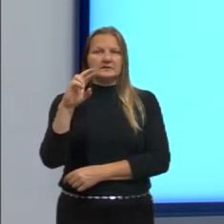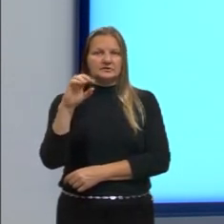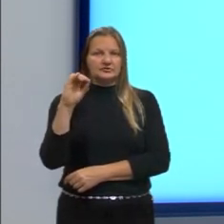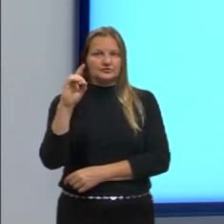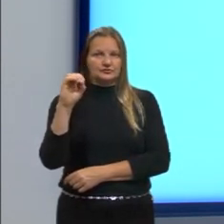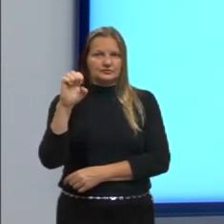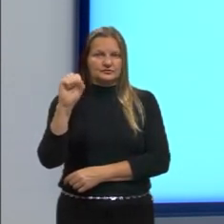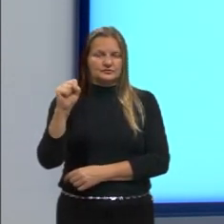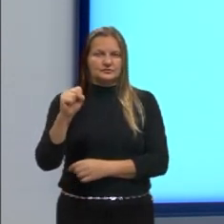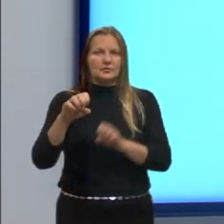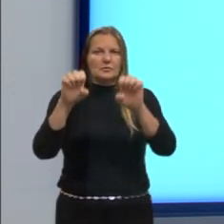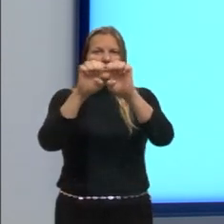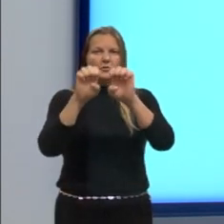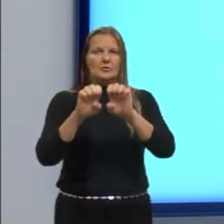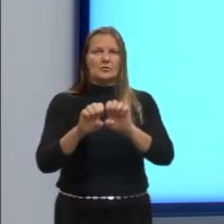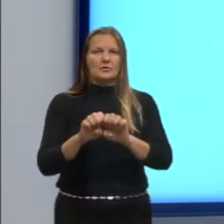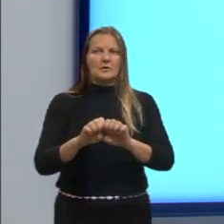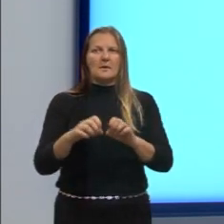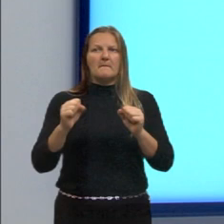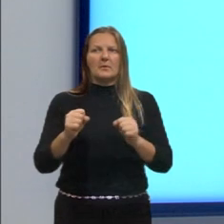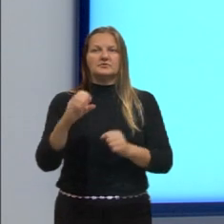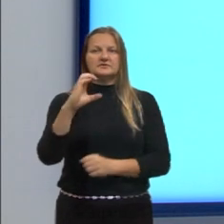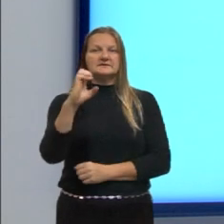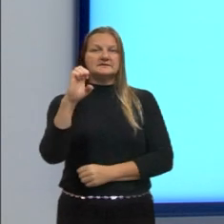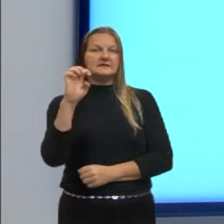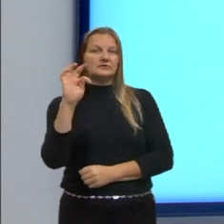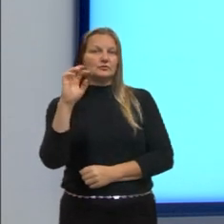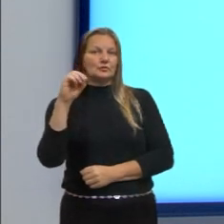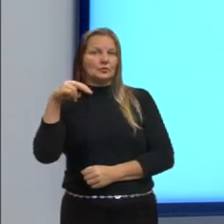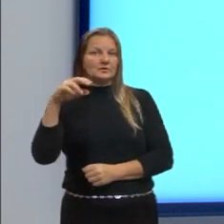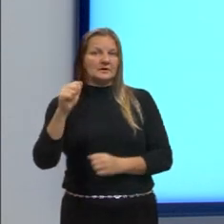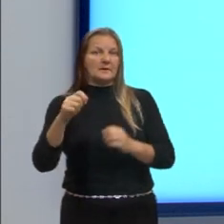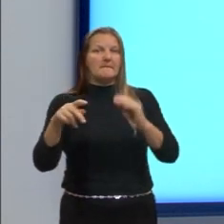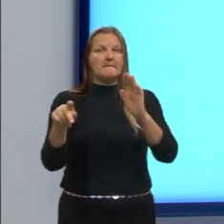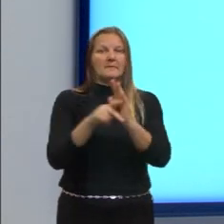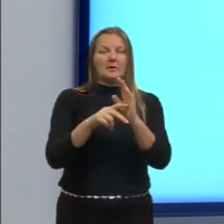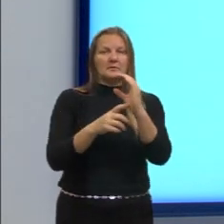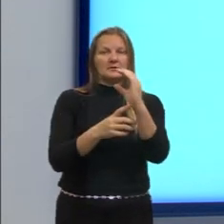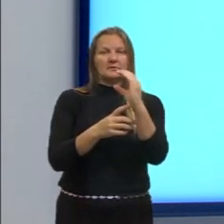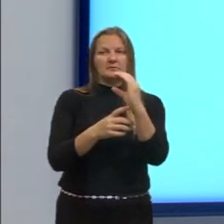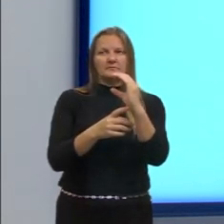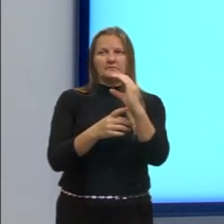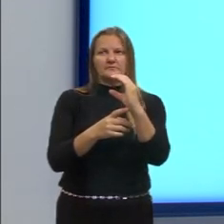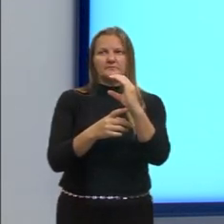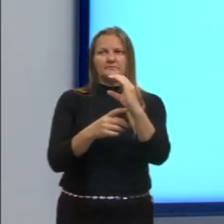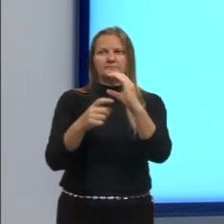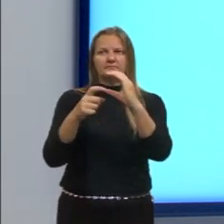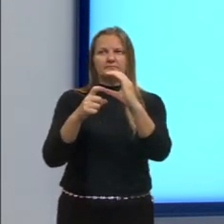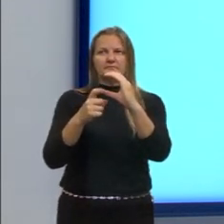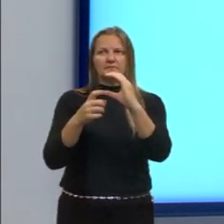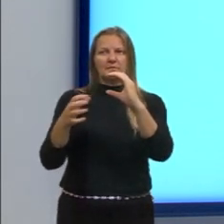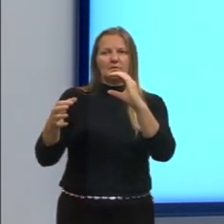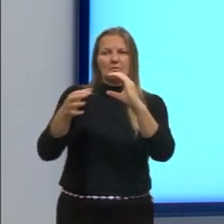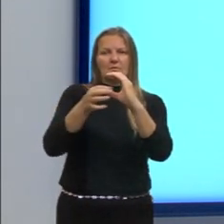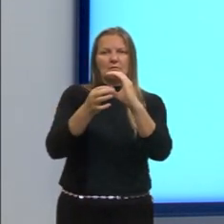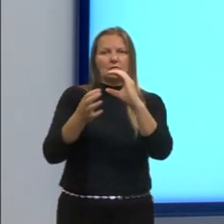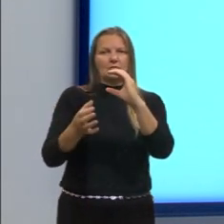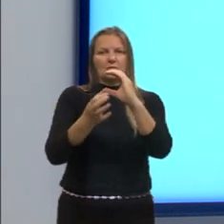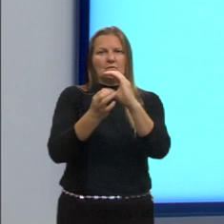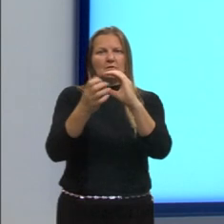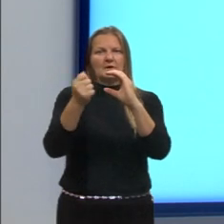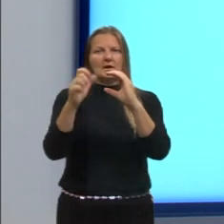na sua estrutura pode ser uma acetona que são que é acetose ou o aldeído que é